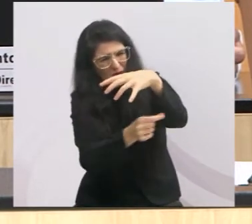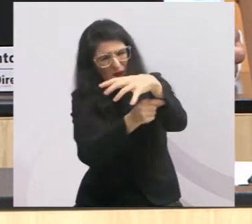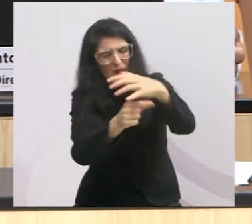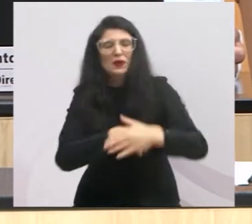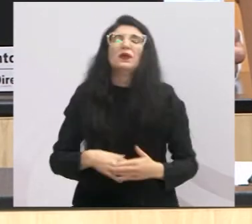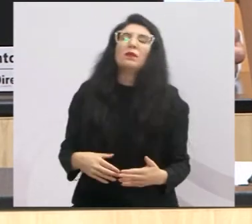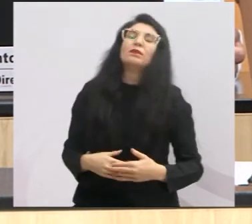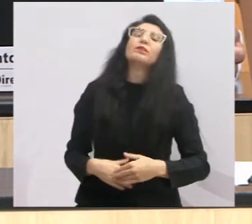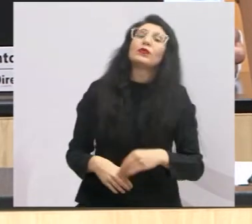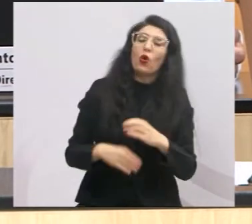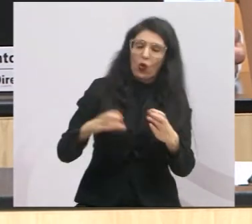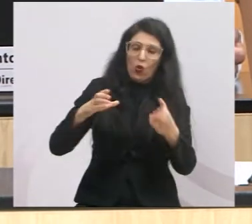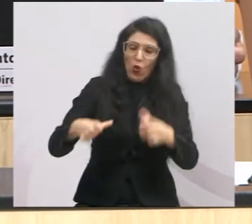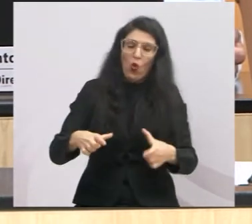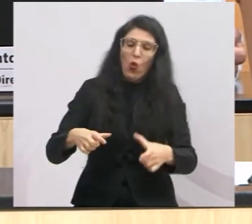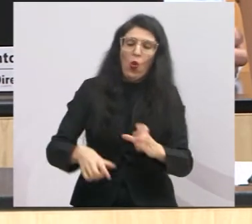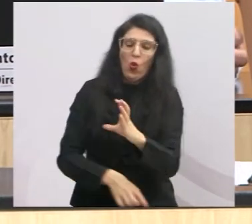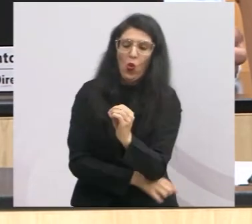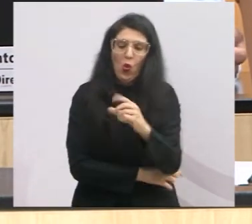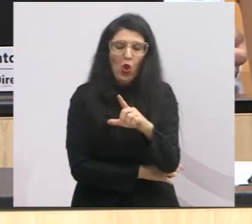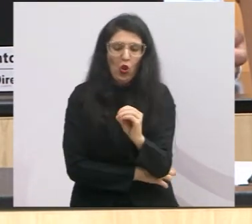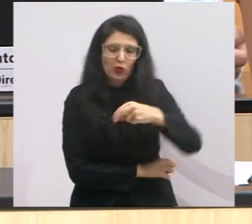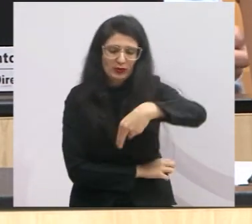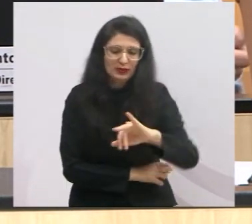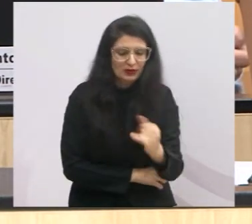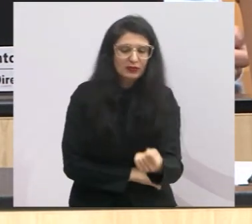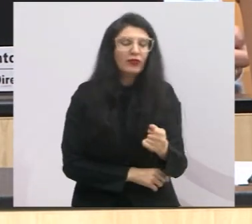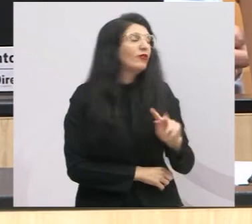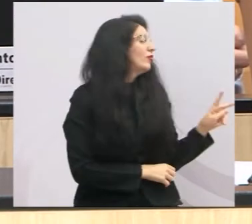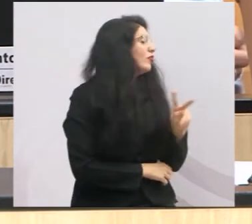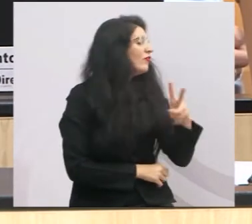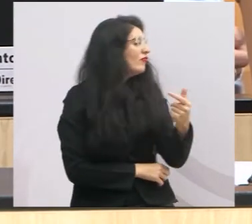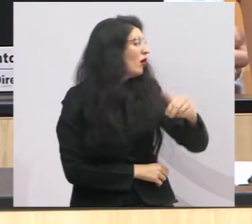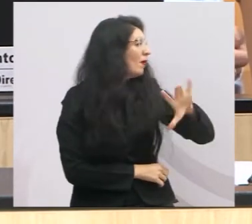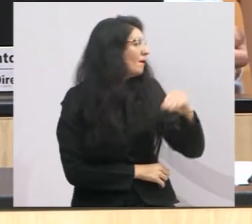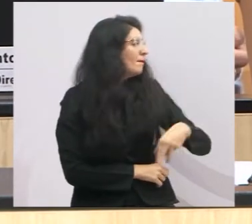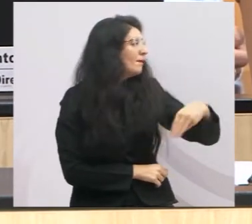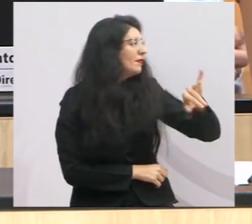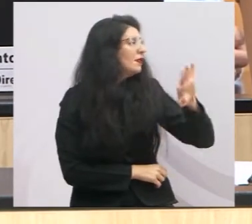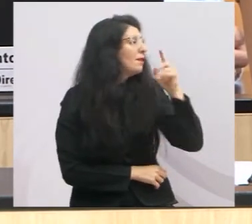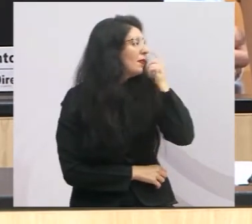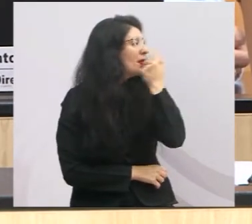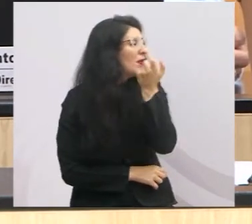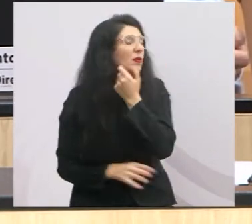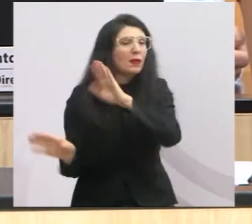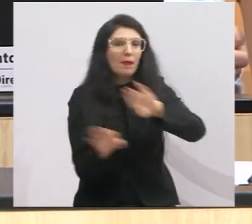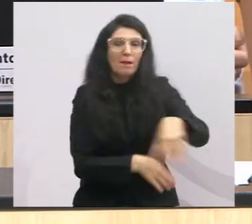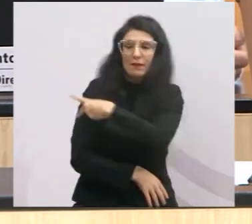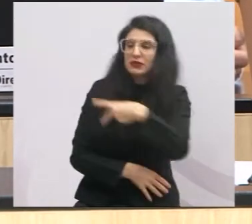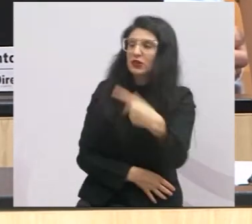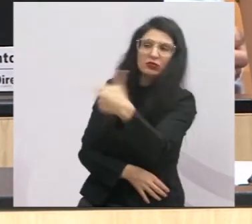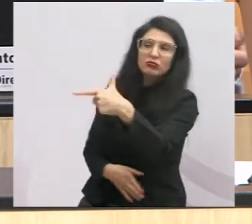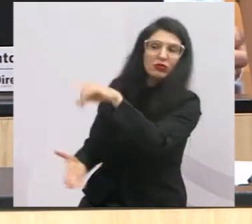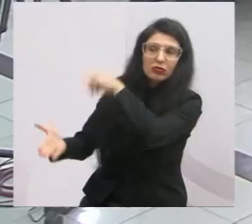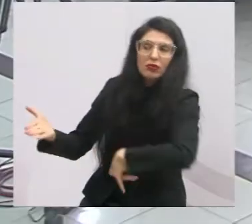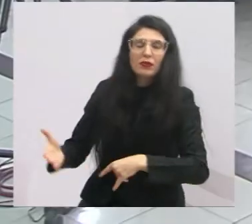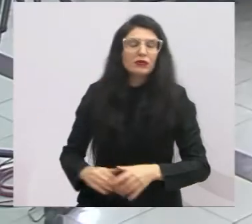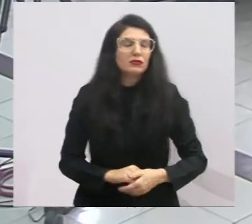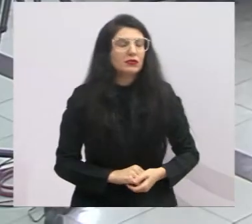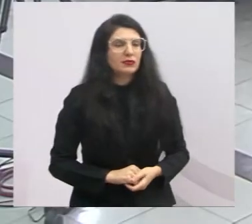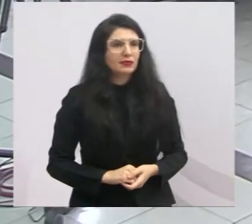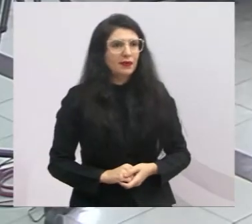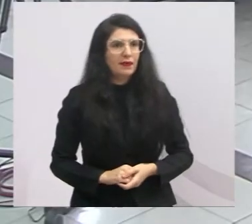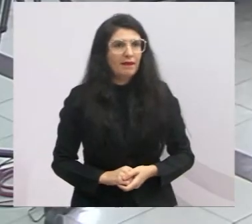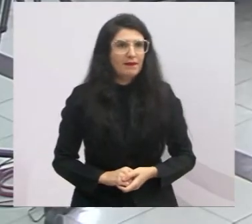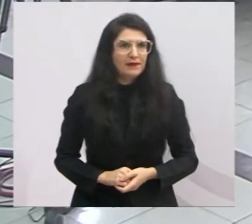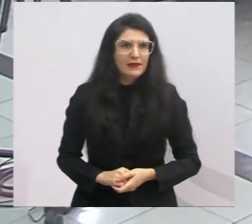agora, então, ao primeiro secretário, vereador Paulinho do Esporte, que faça a leitura das sínteses das